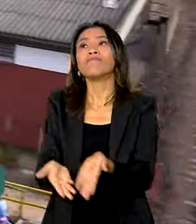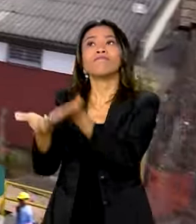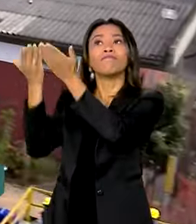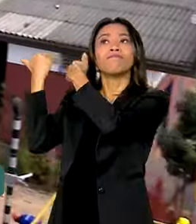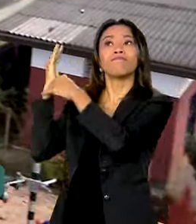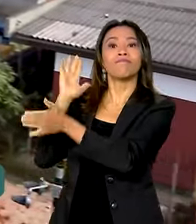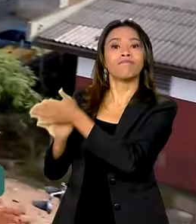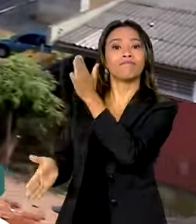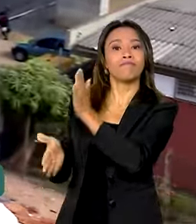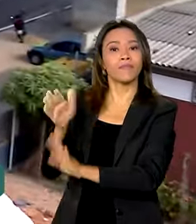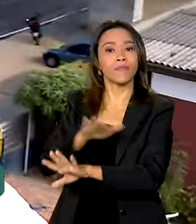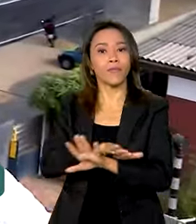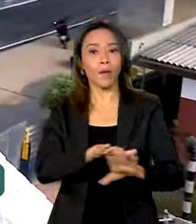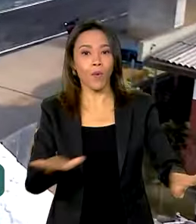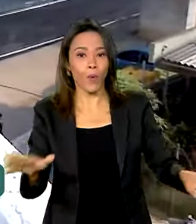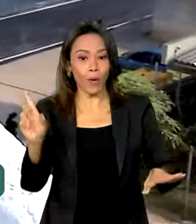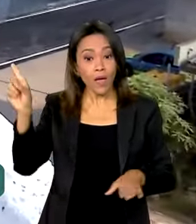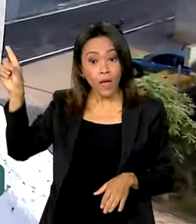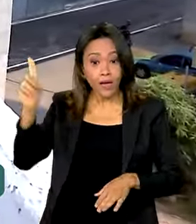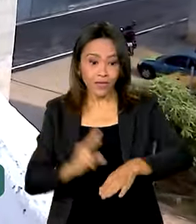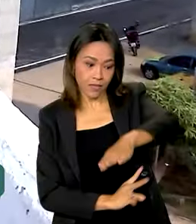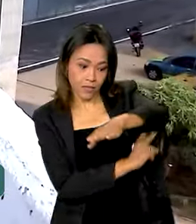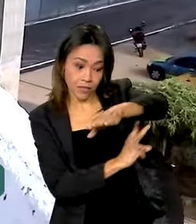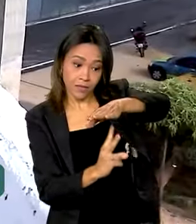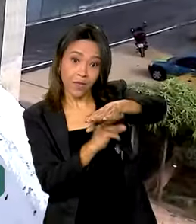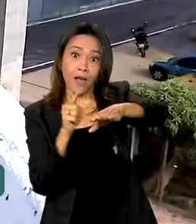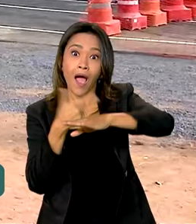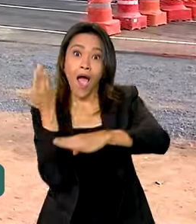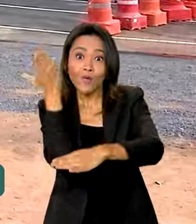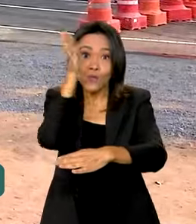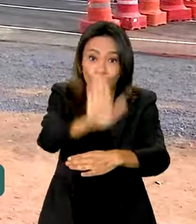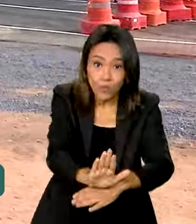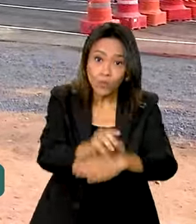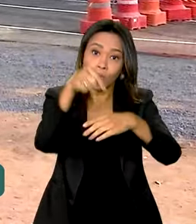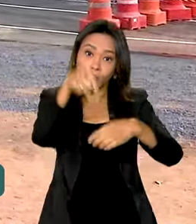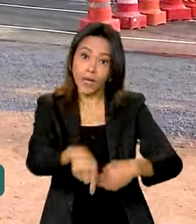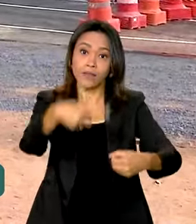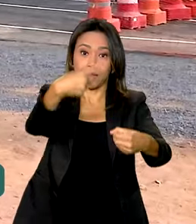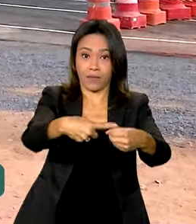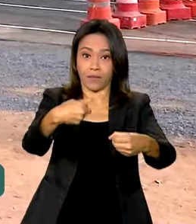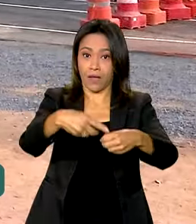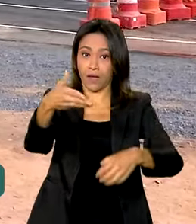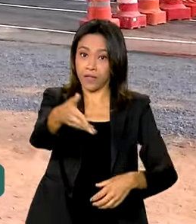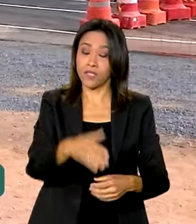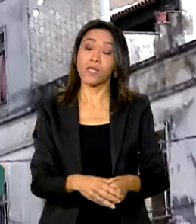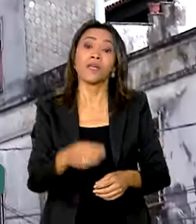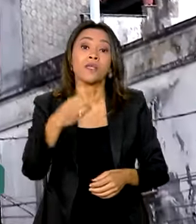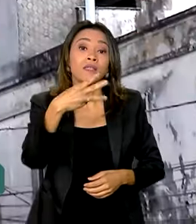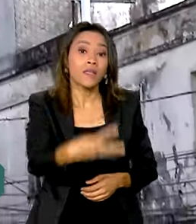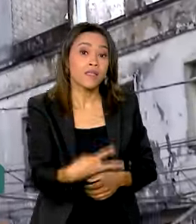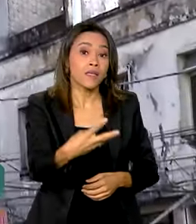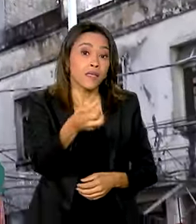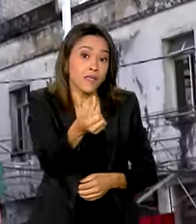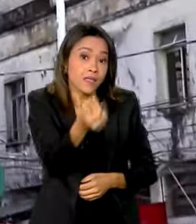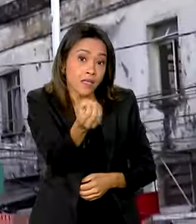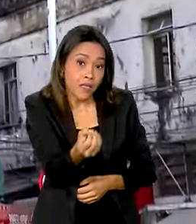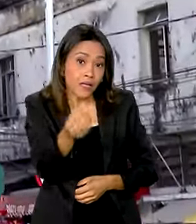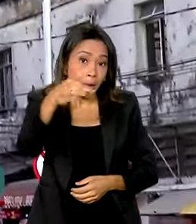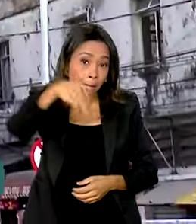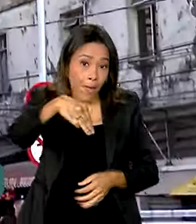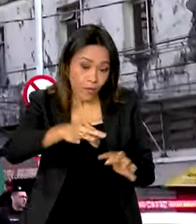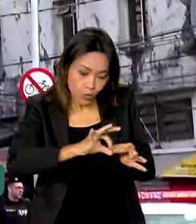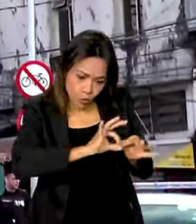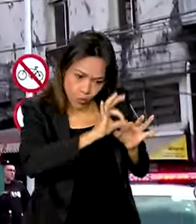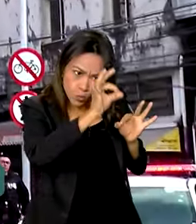O viaduto Rosa Cabinda promete desafogar o trânsito no centro de Juiz de Fora. Com 360 metros de extensão,